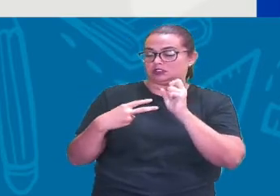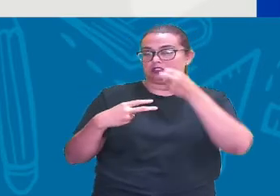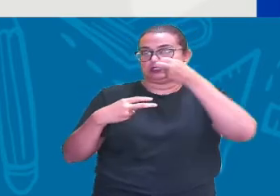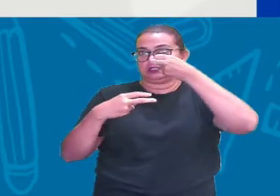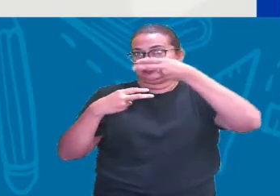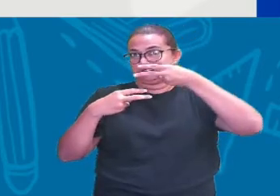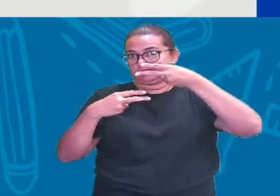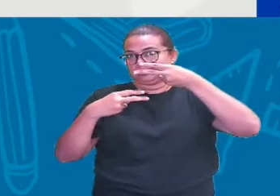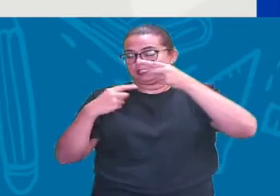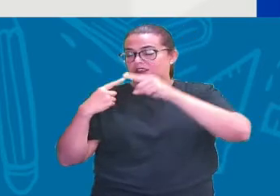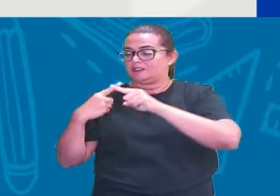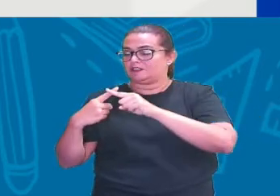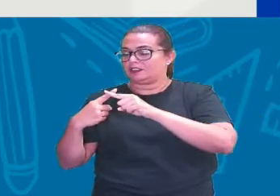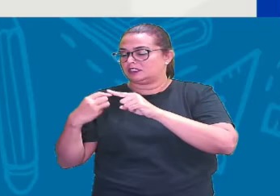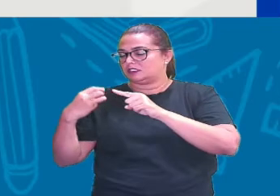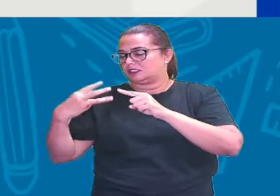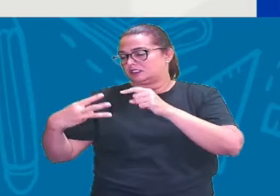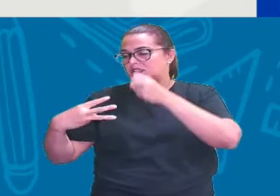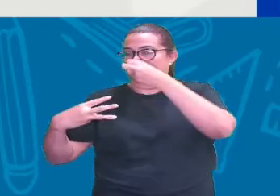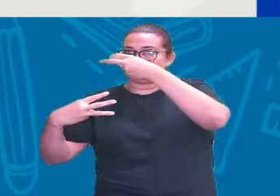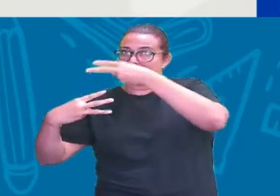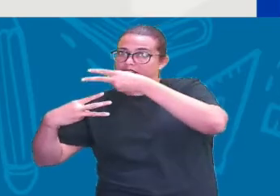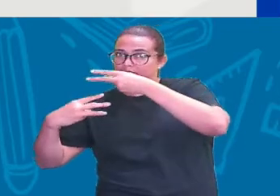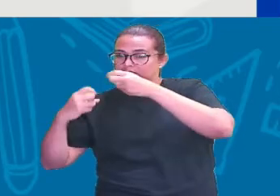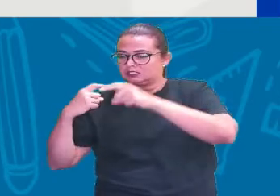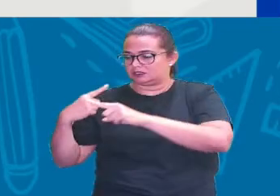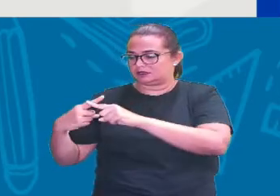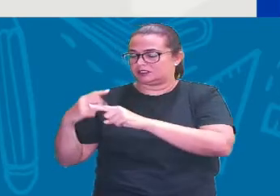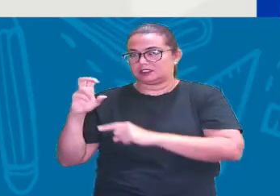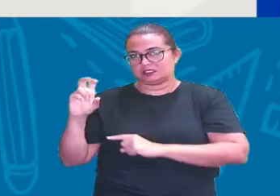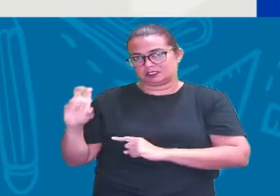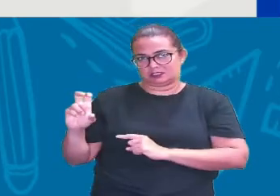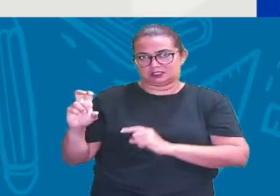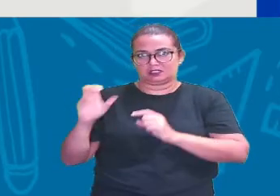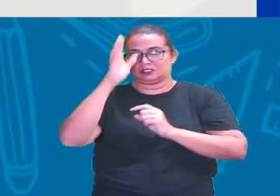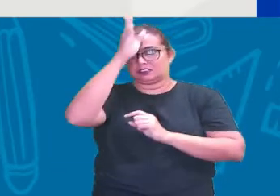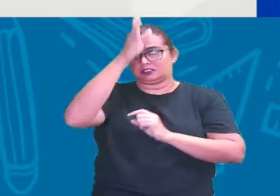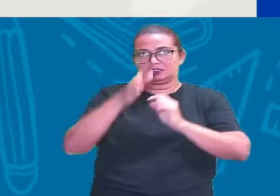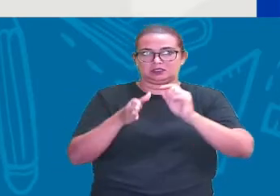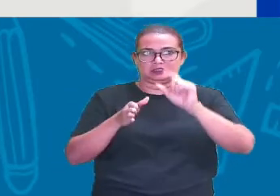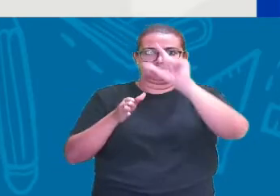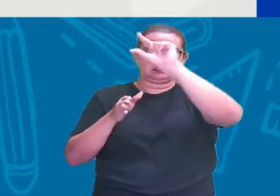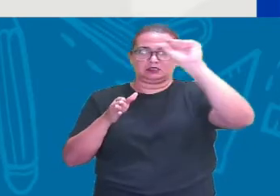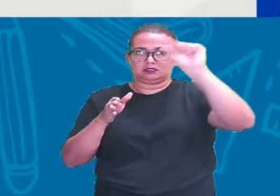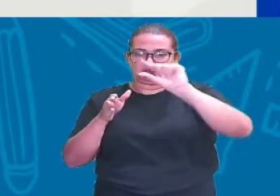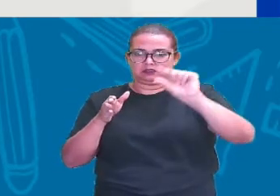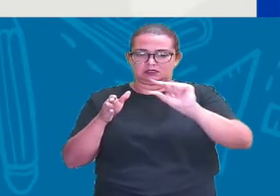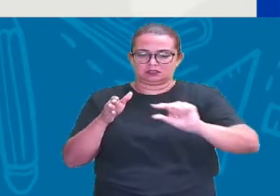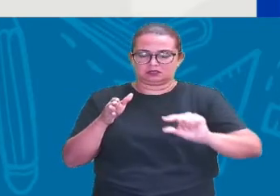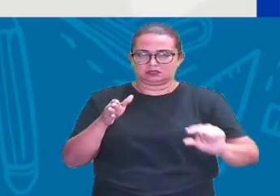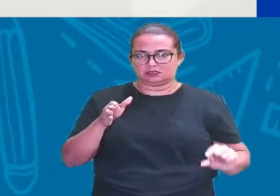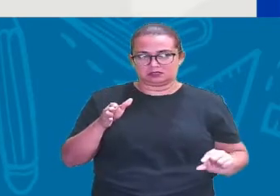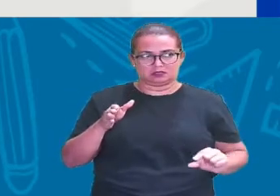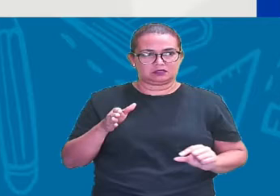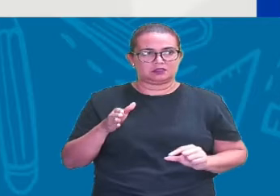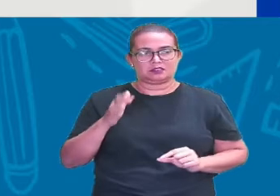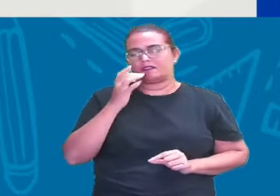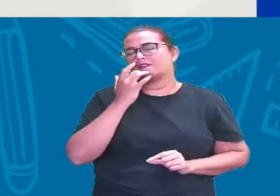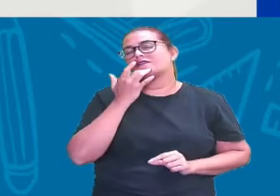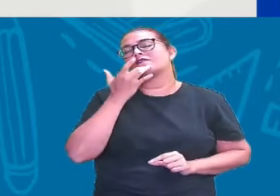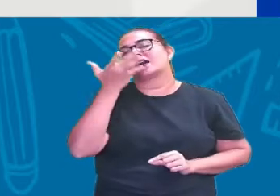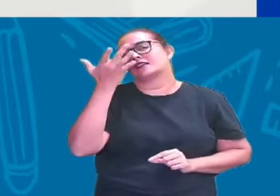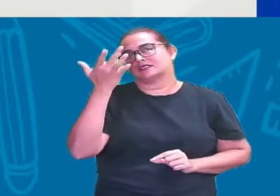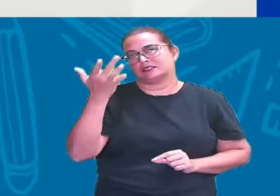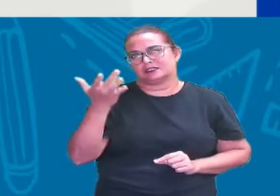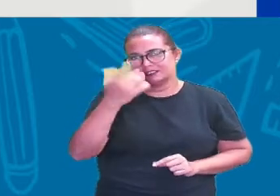3 elevado a 2 vezes 5, tá certo? Então, fácil, não é? Fácil, que eu sei que vocês